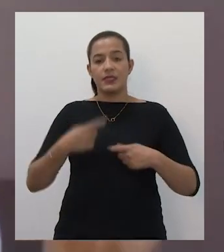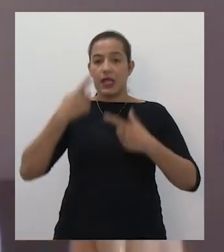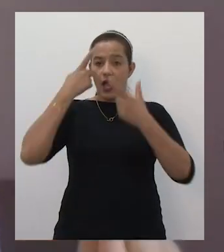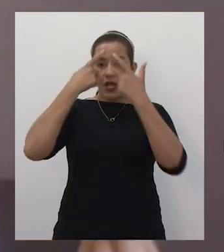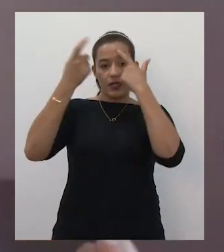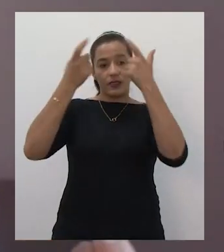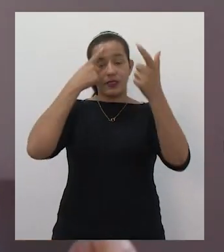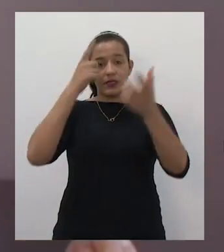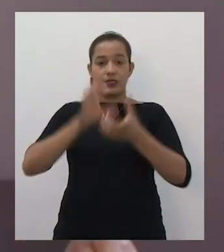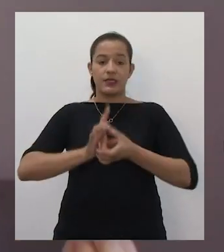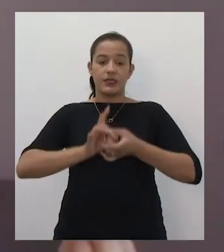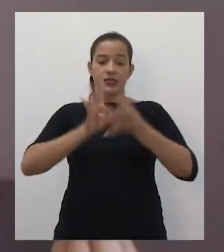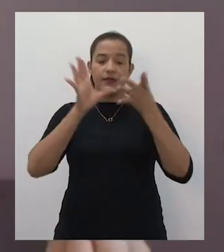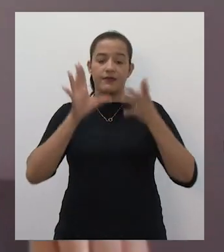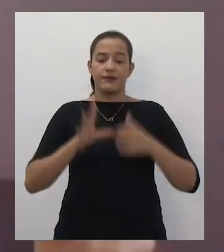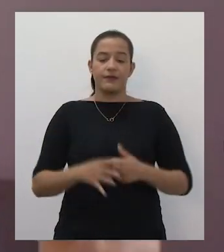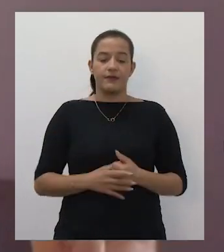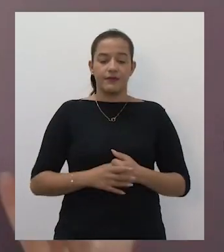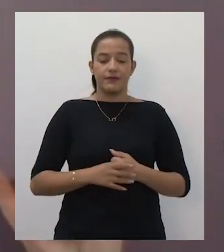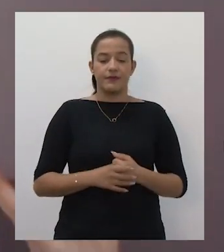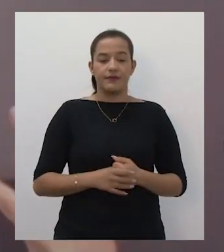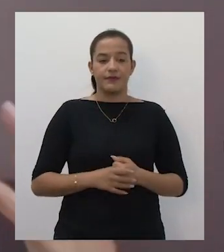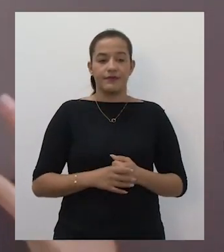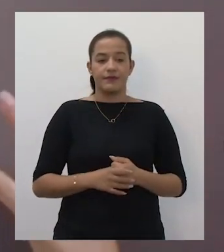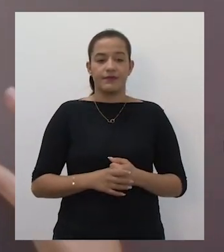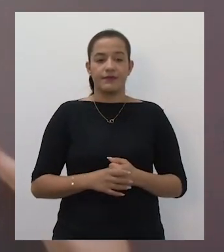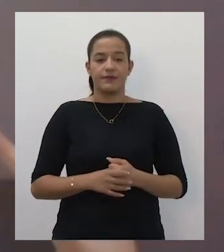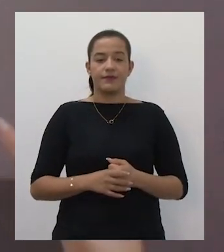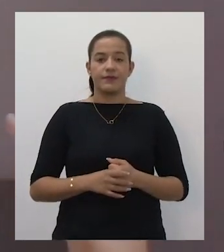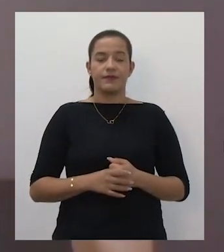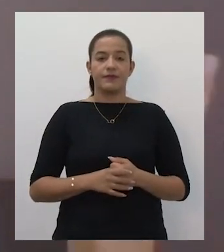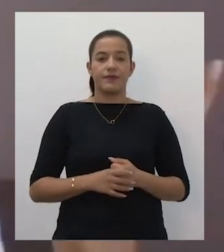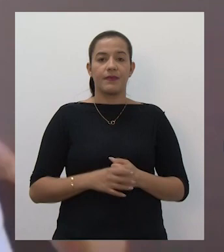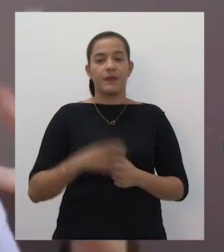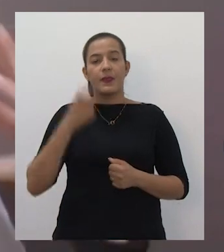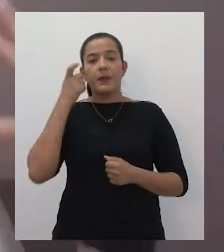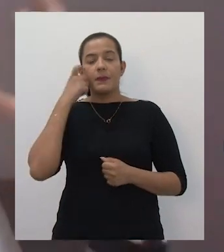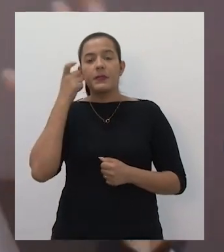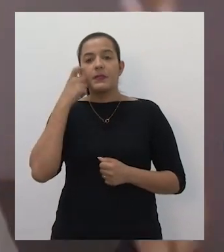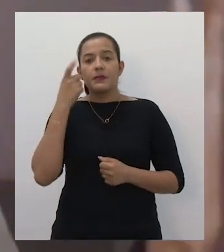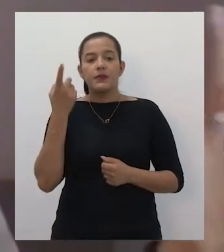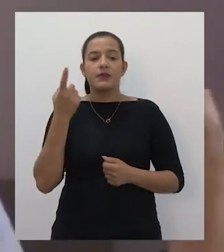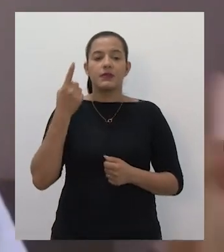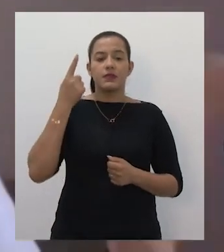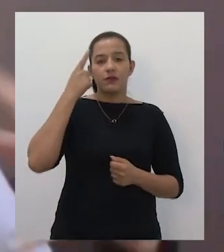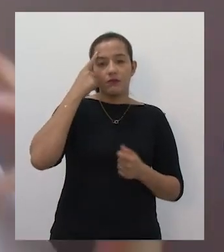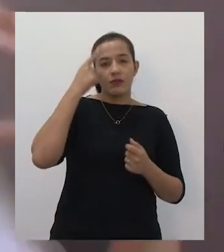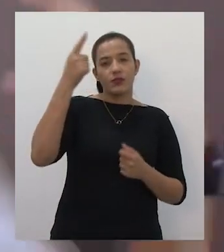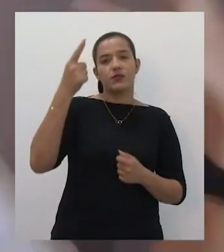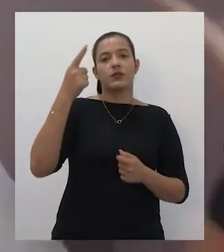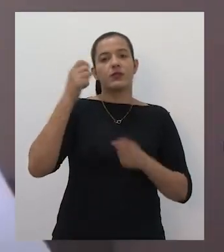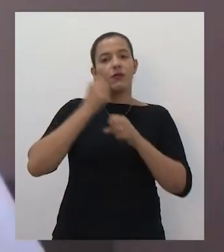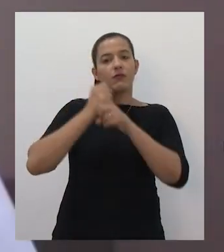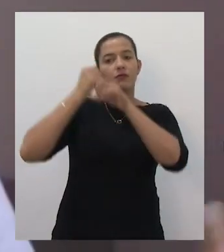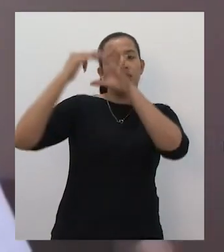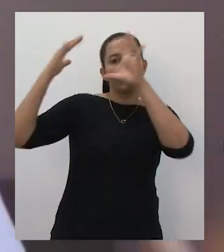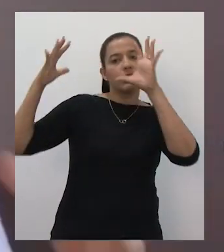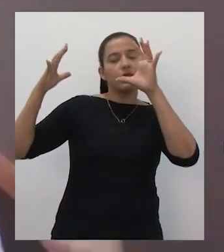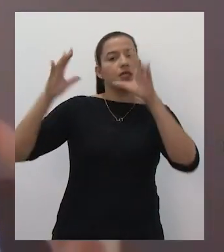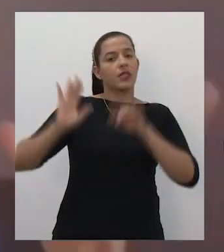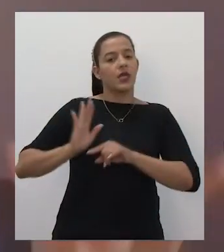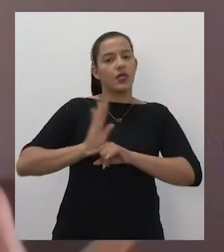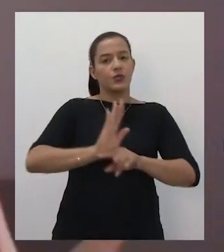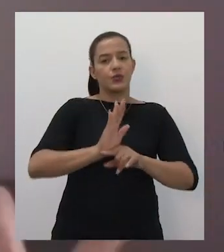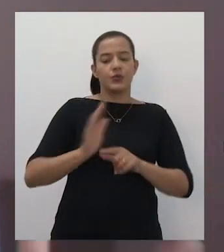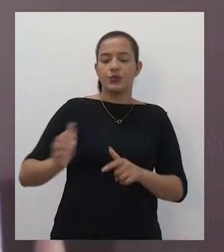acontecer livremente, né? Claro que pensamentos e imaginação que